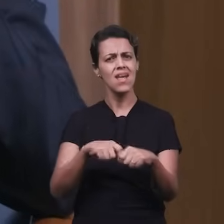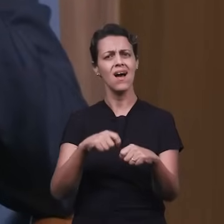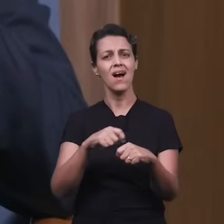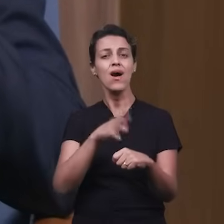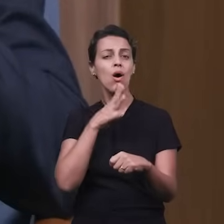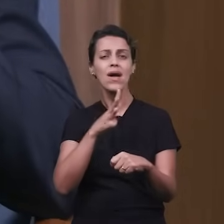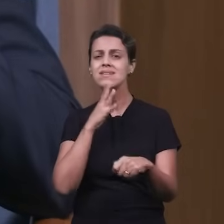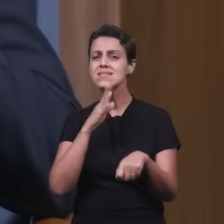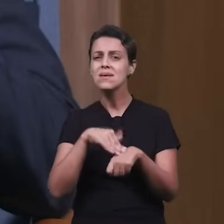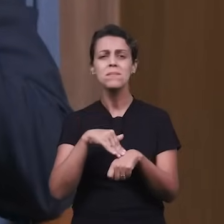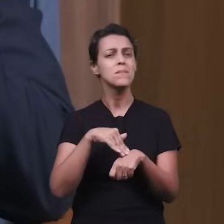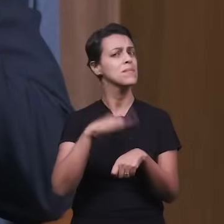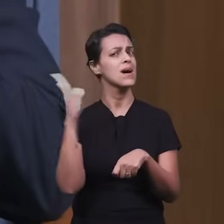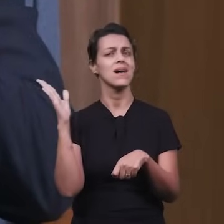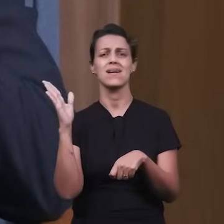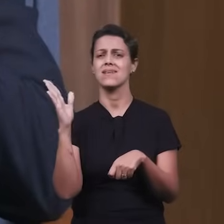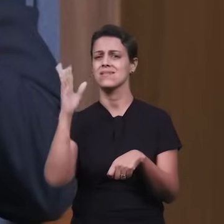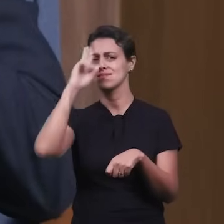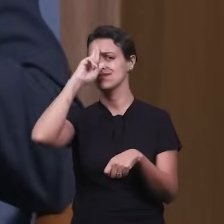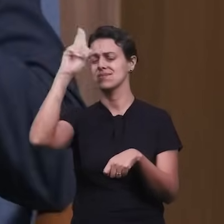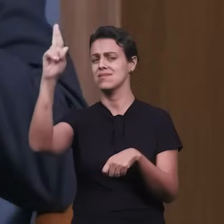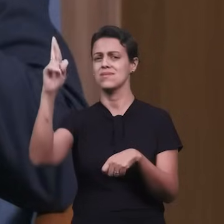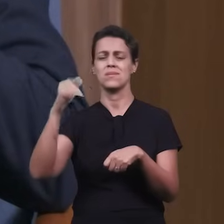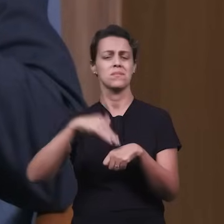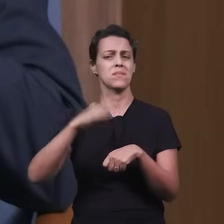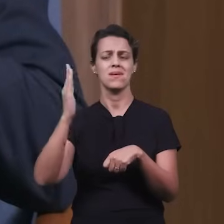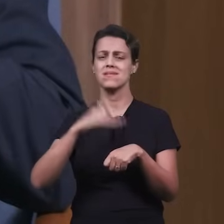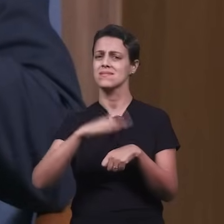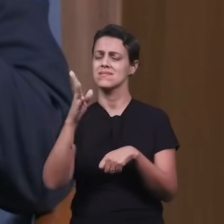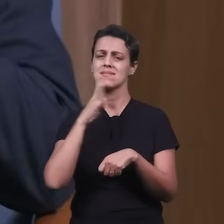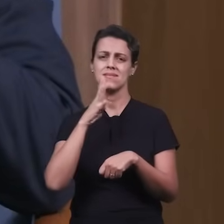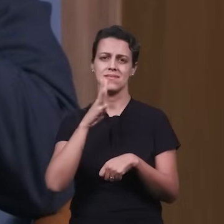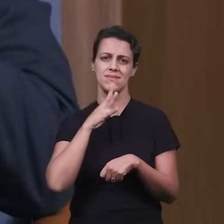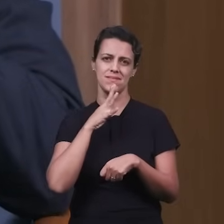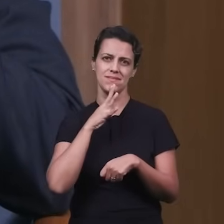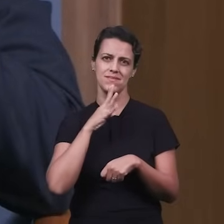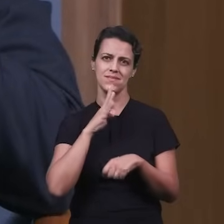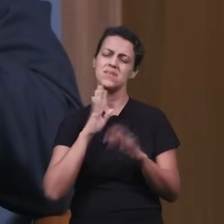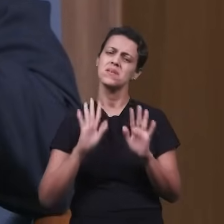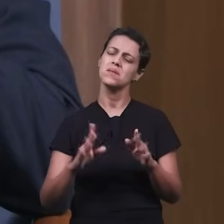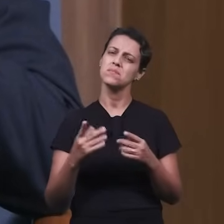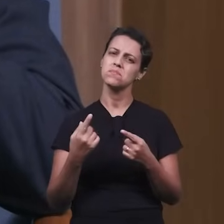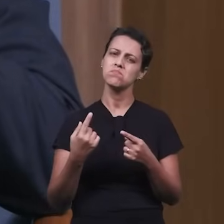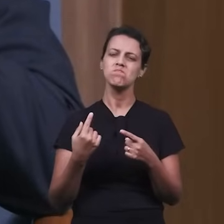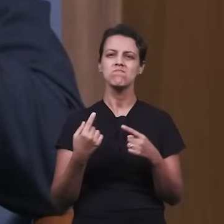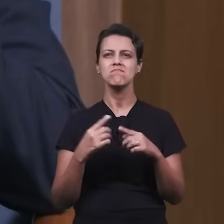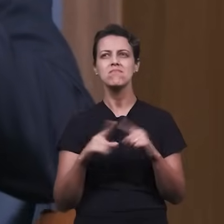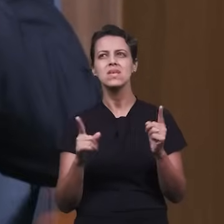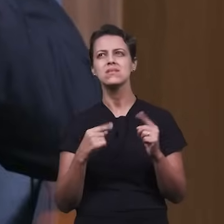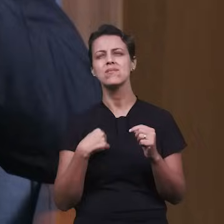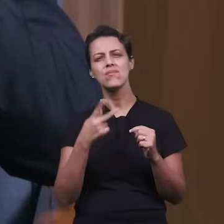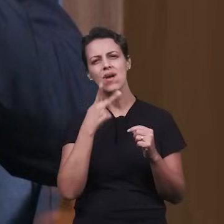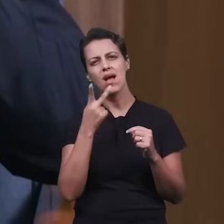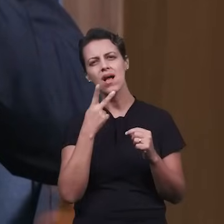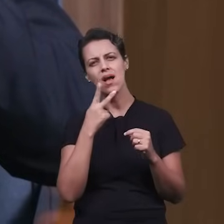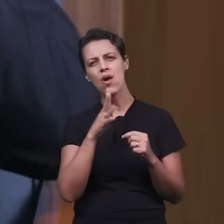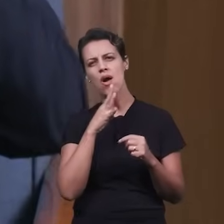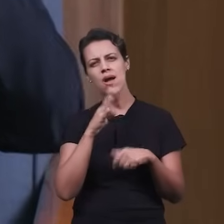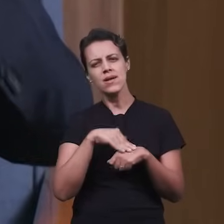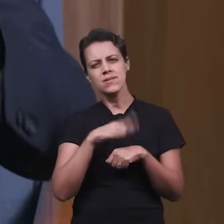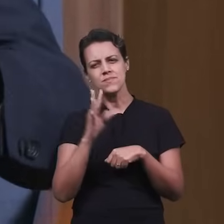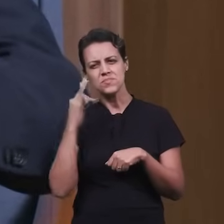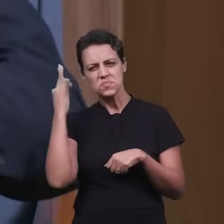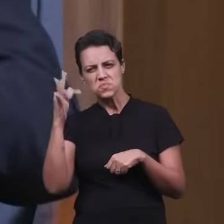para conhecer mais do Senhor. E por que é tão importante? Veja, eu não estou falando conhecer mais